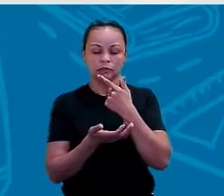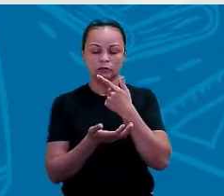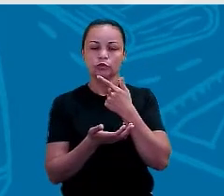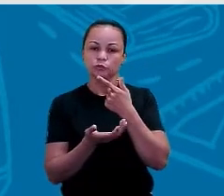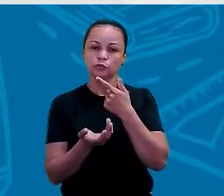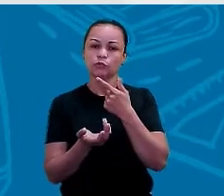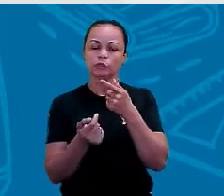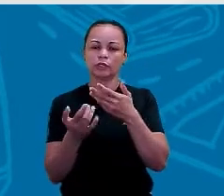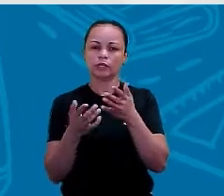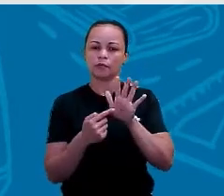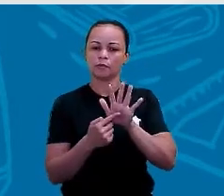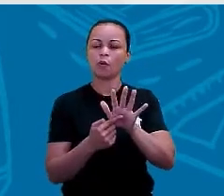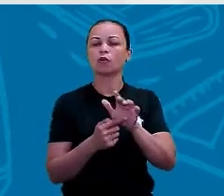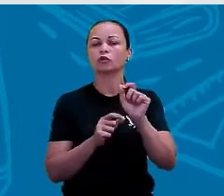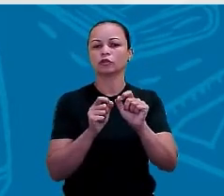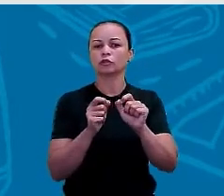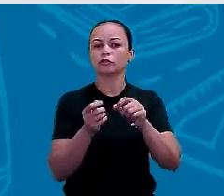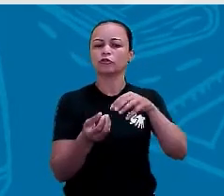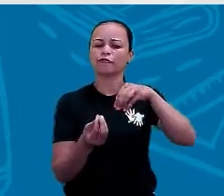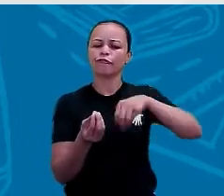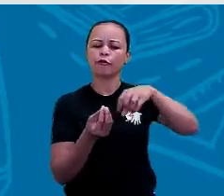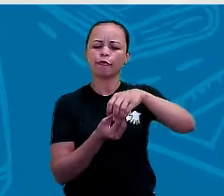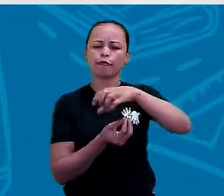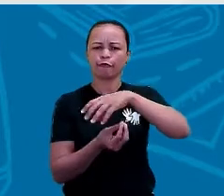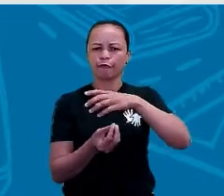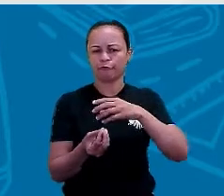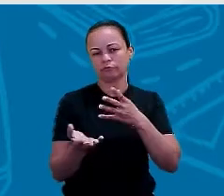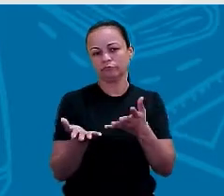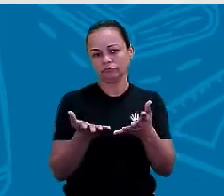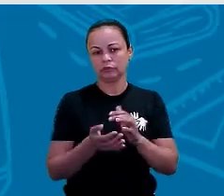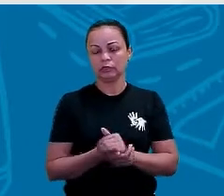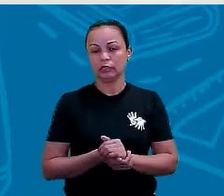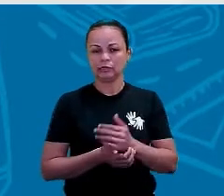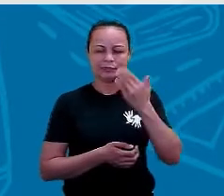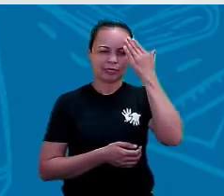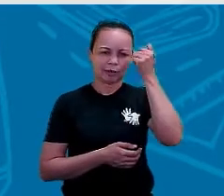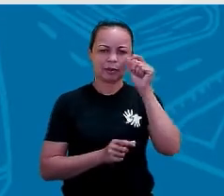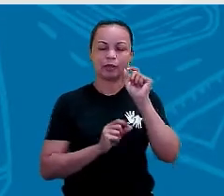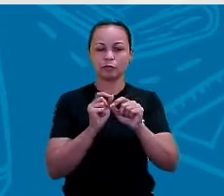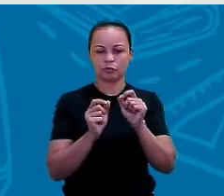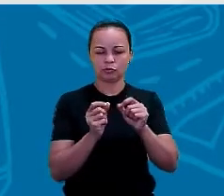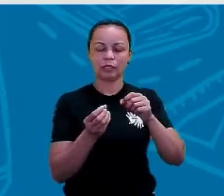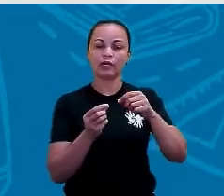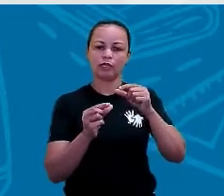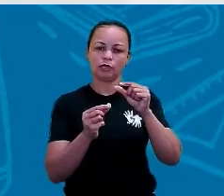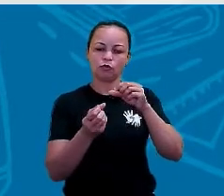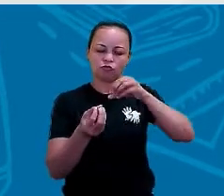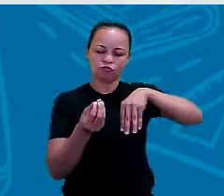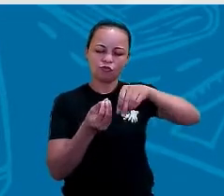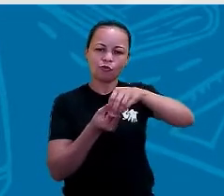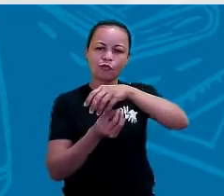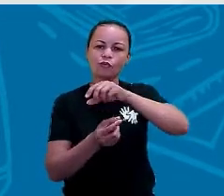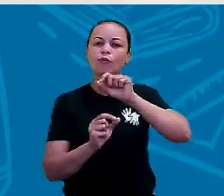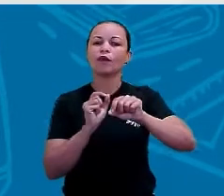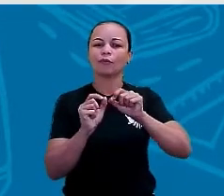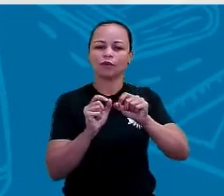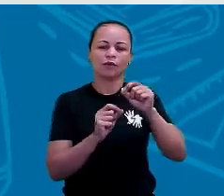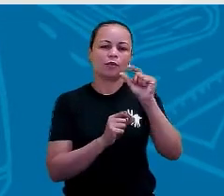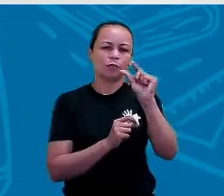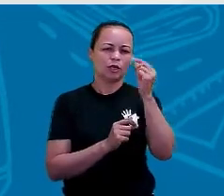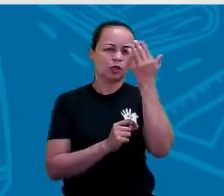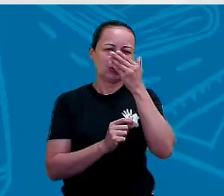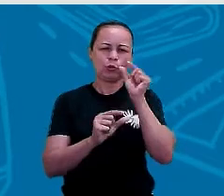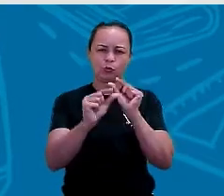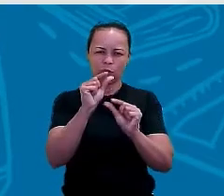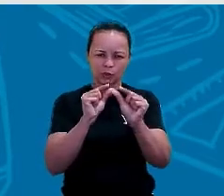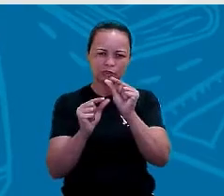partir de um fungo, de uma espécie de fungo. E como nós sabemos, os fungos, eles são micro-organismos. Portanto, observem, né,